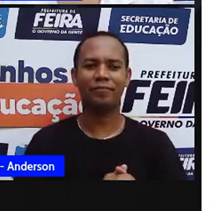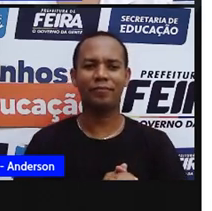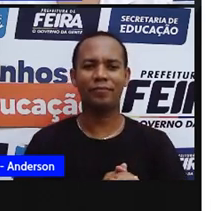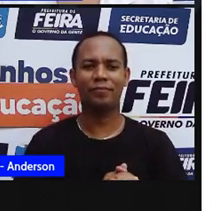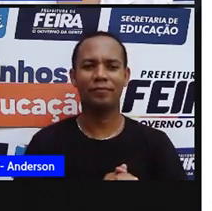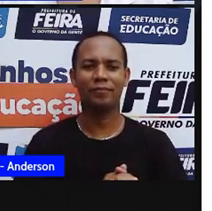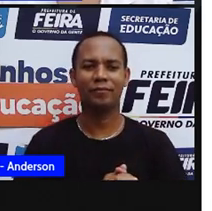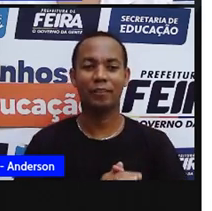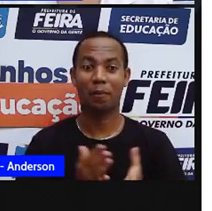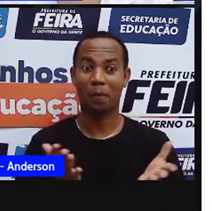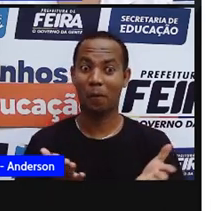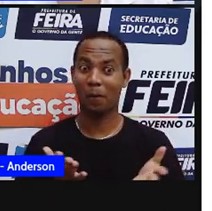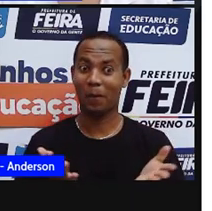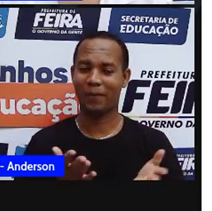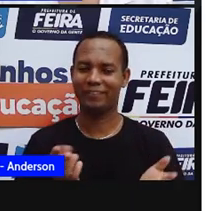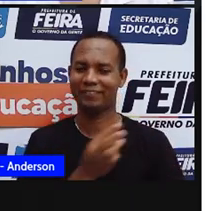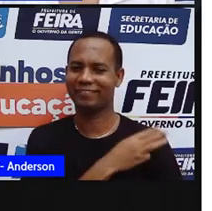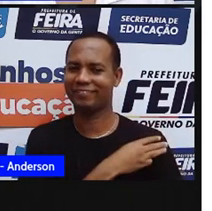uma